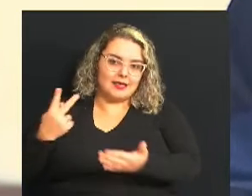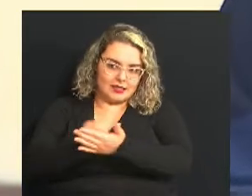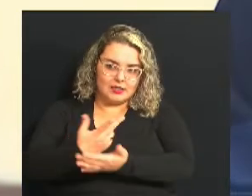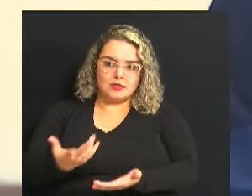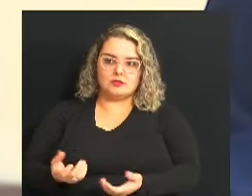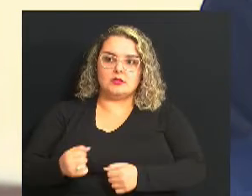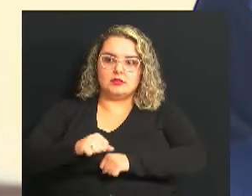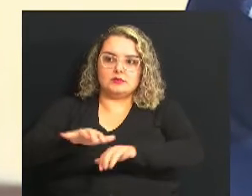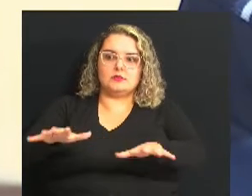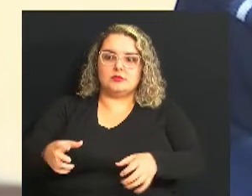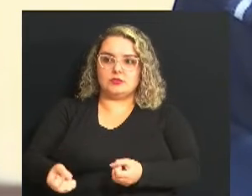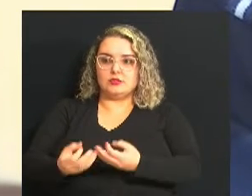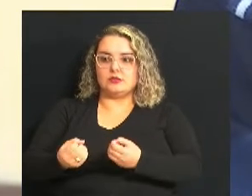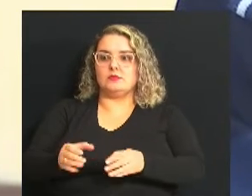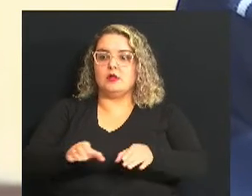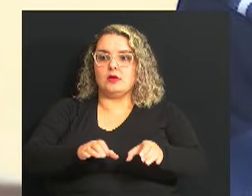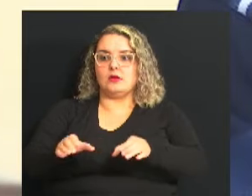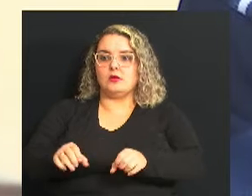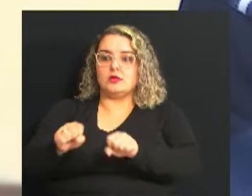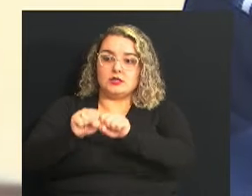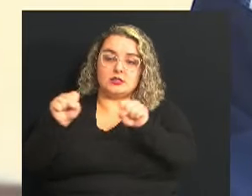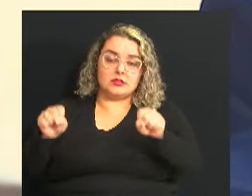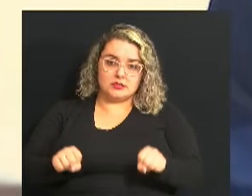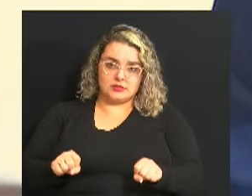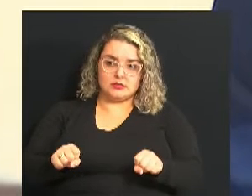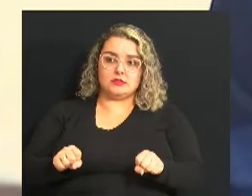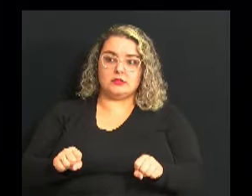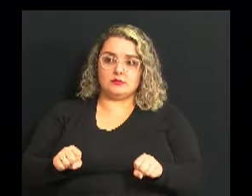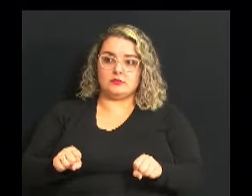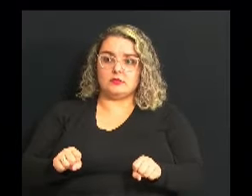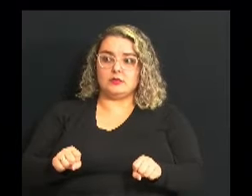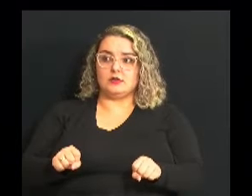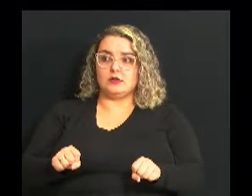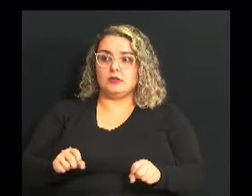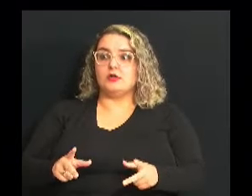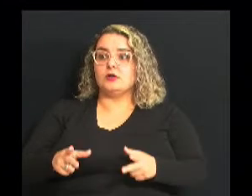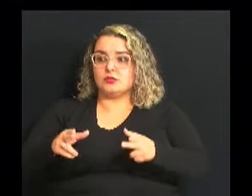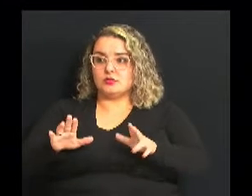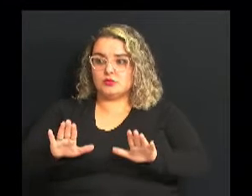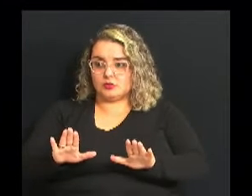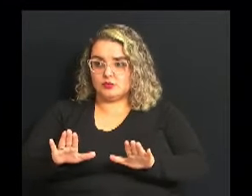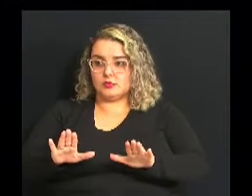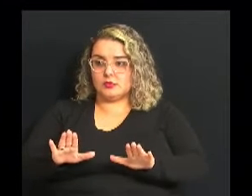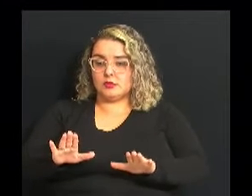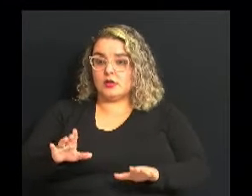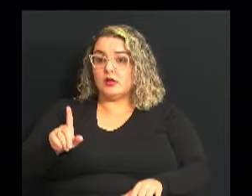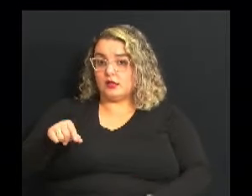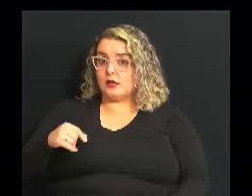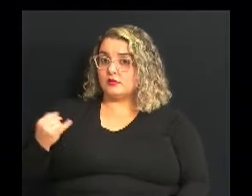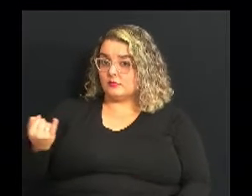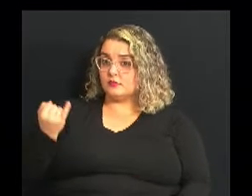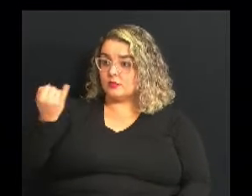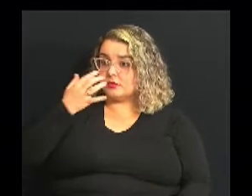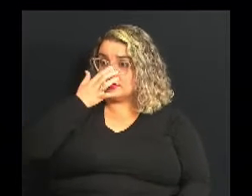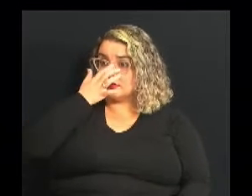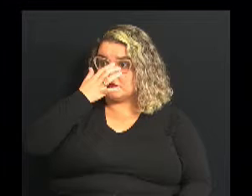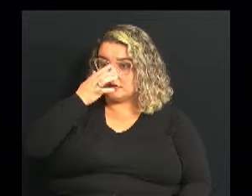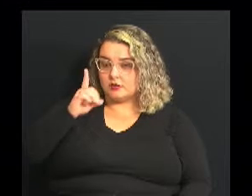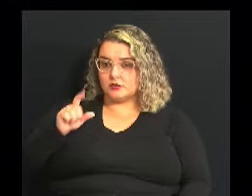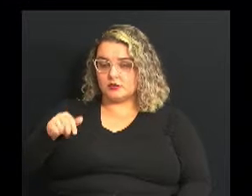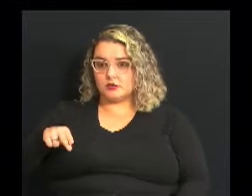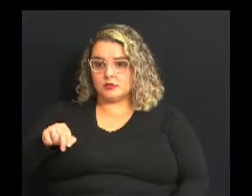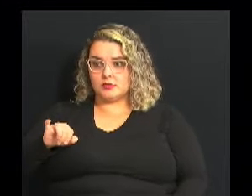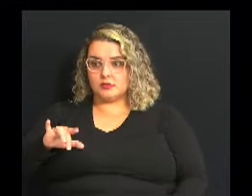A coordenadoria de sistemas, né? Ela teve Só uma parte, viu? Até que seria interessante, né, Daniel? Esses